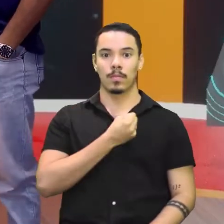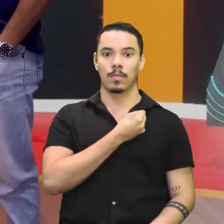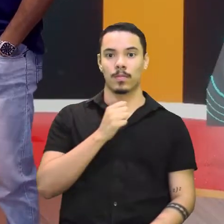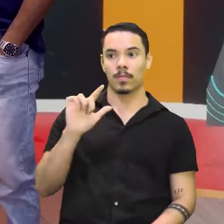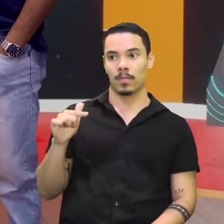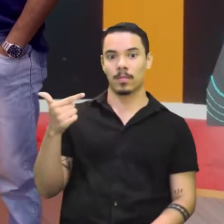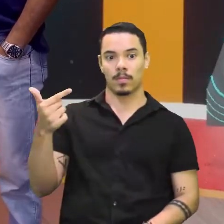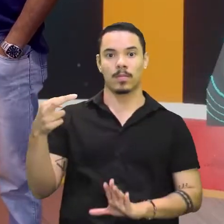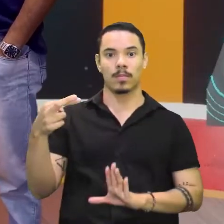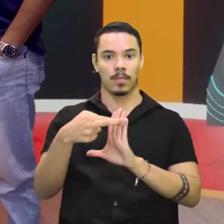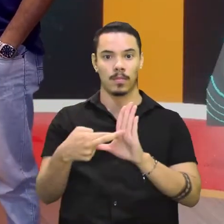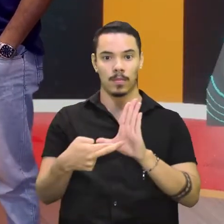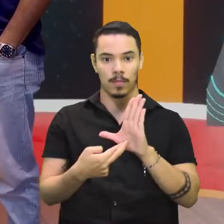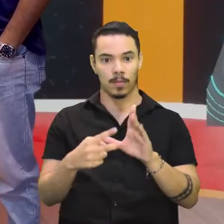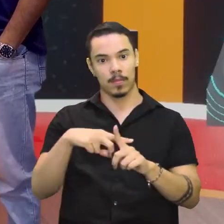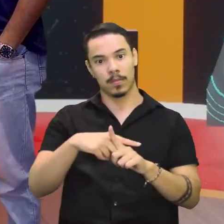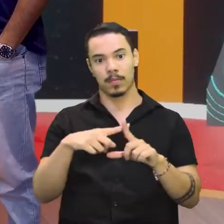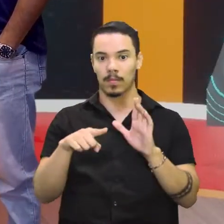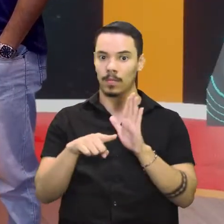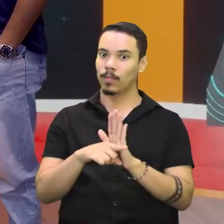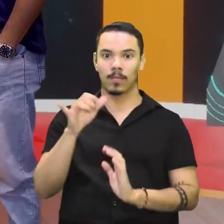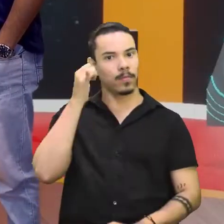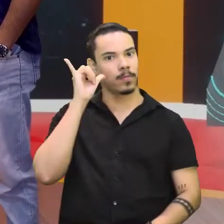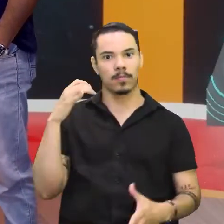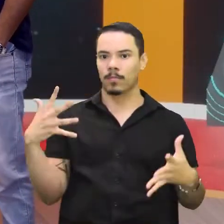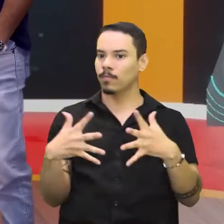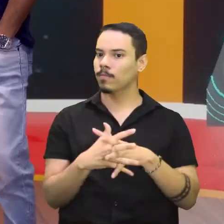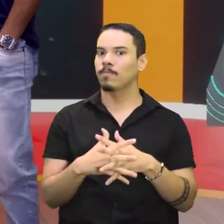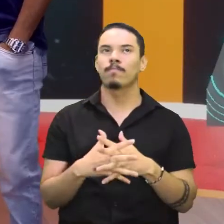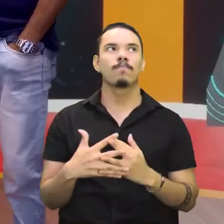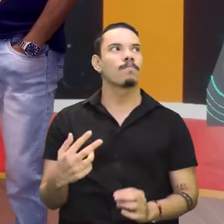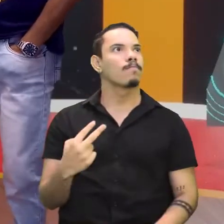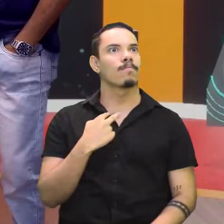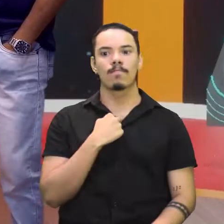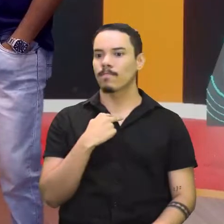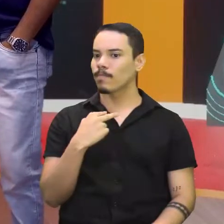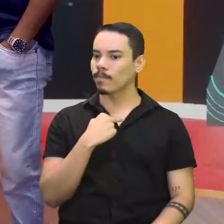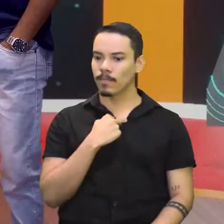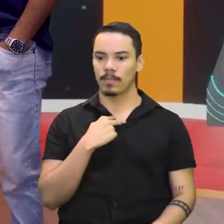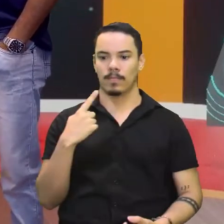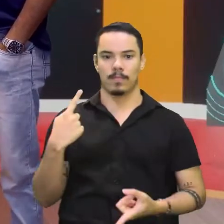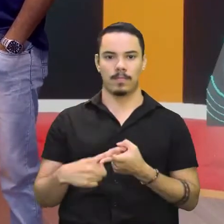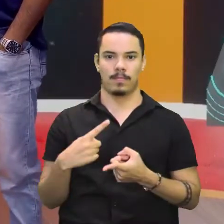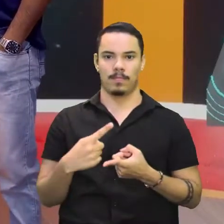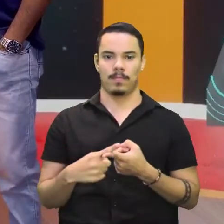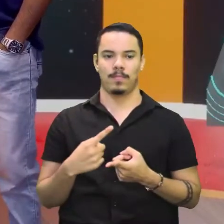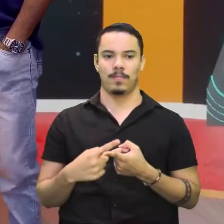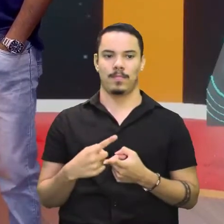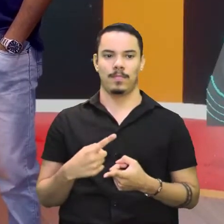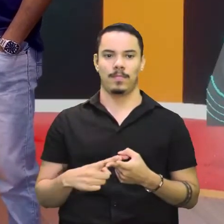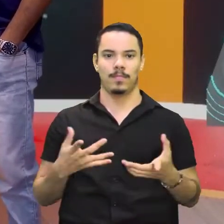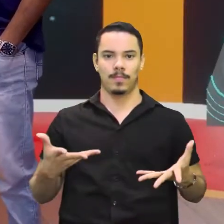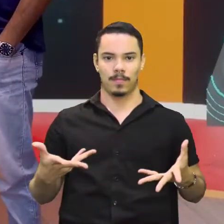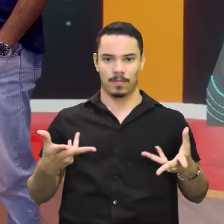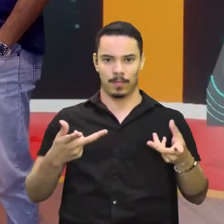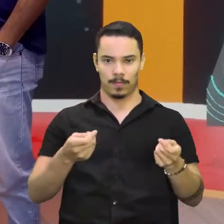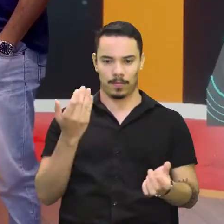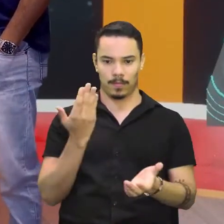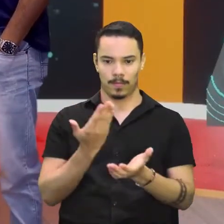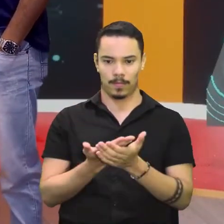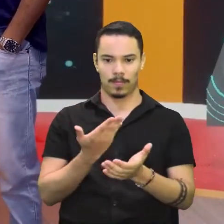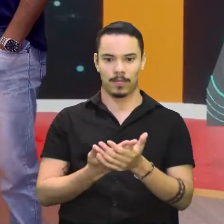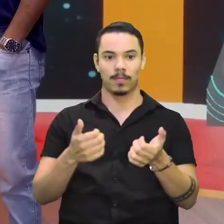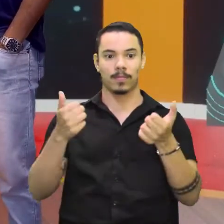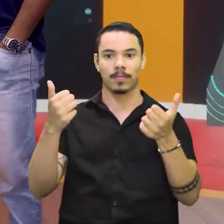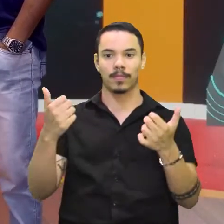e não podemos confundir mais. Não obstante que a habilidade da aula fala de